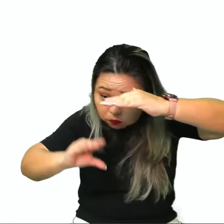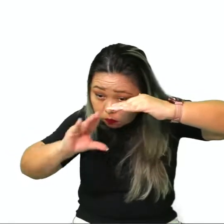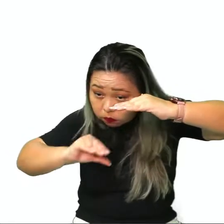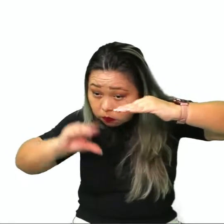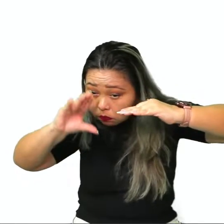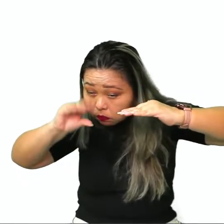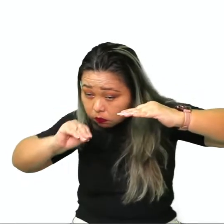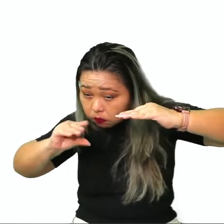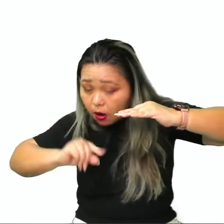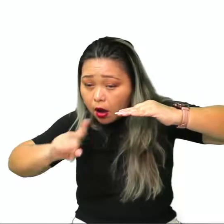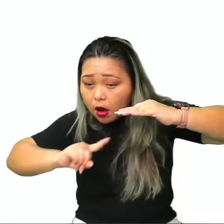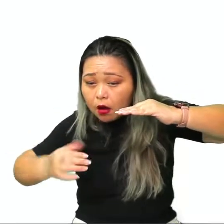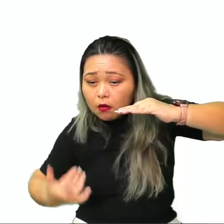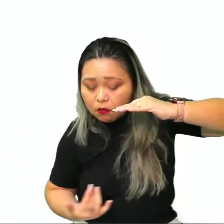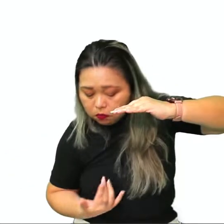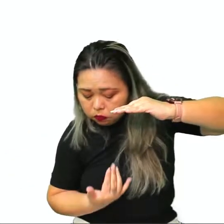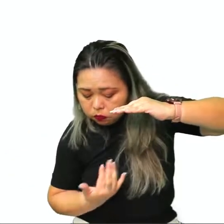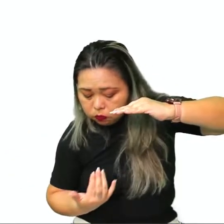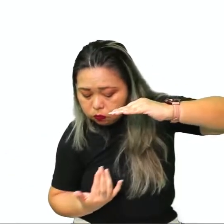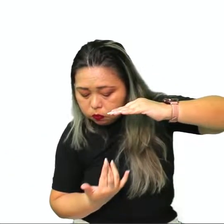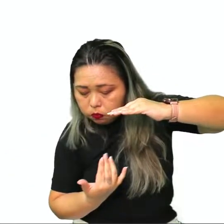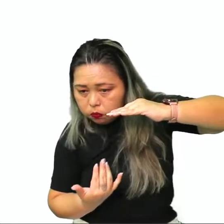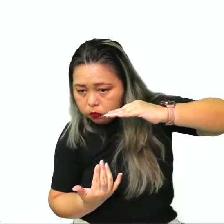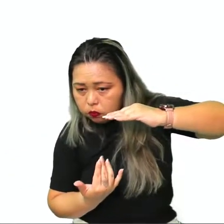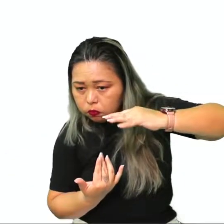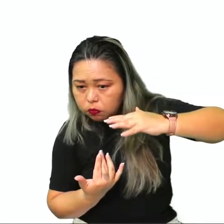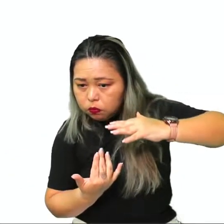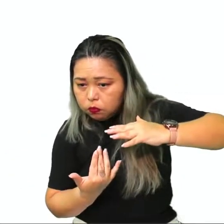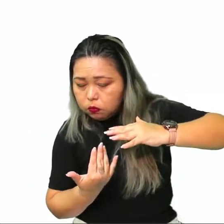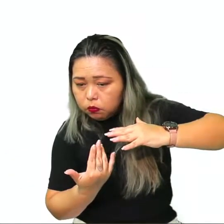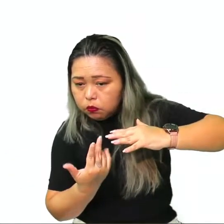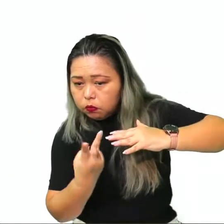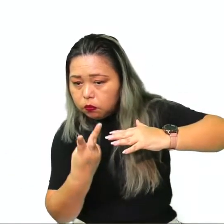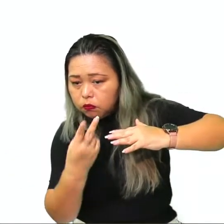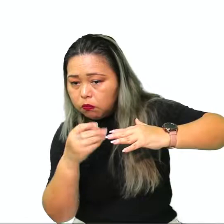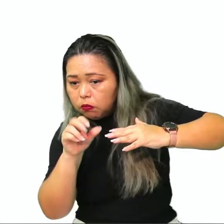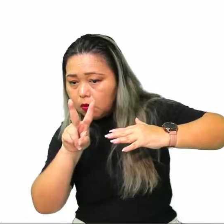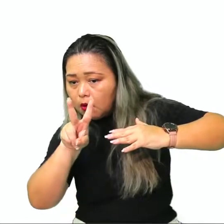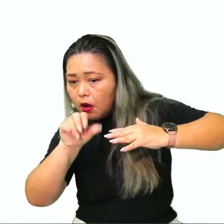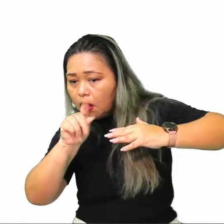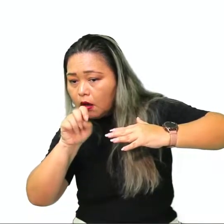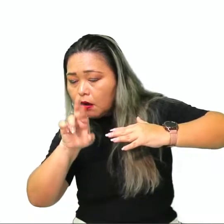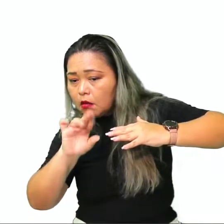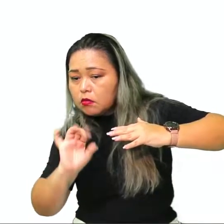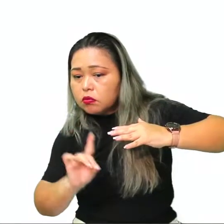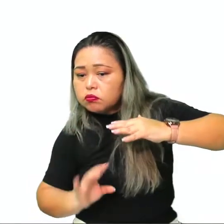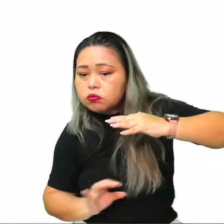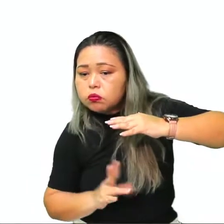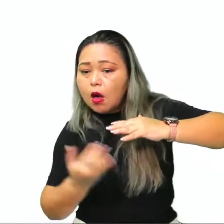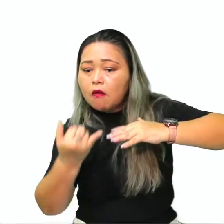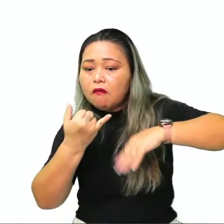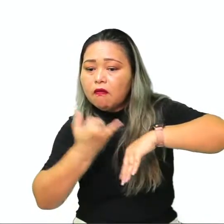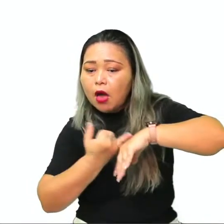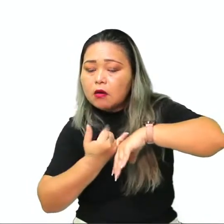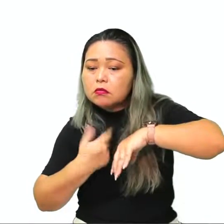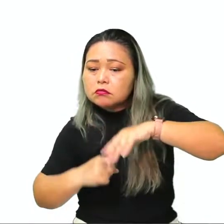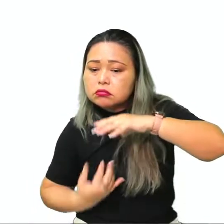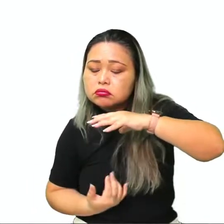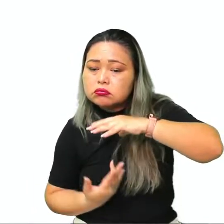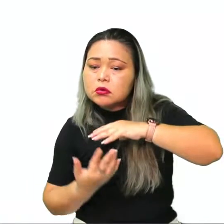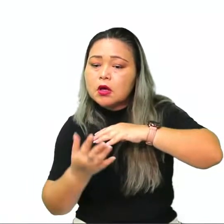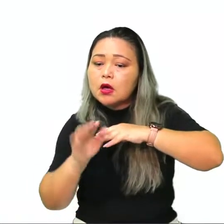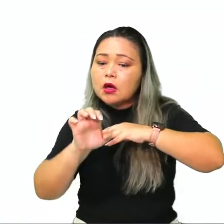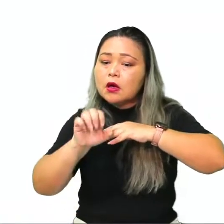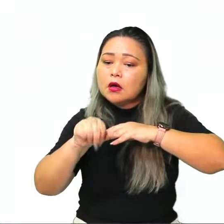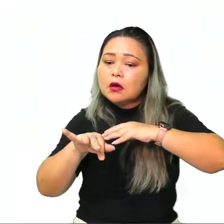esses vapores que saíam dessas fendas, liberando substâncias ricas em ferro e ricas em enxofre, tá? E aí elas foram denominadas